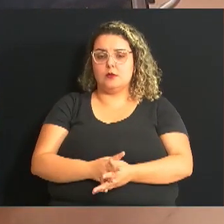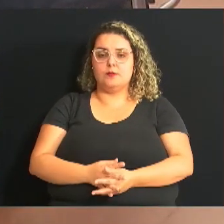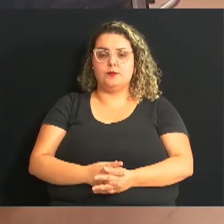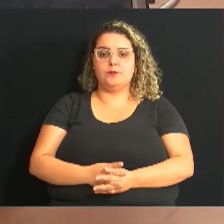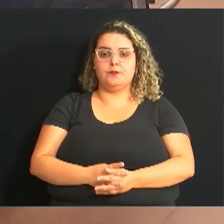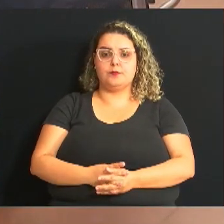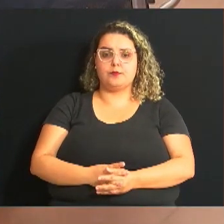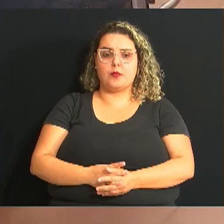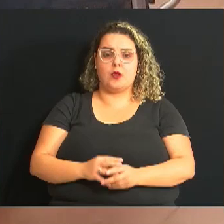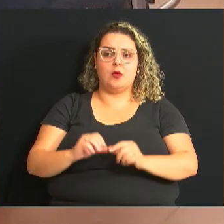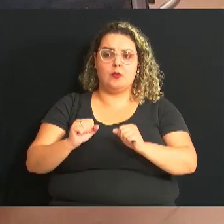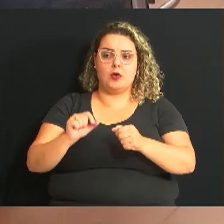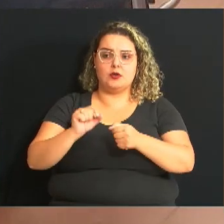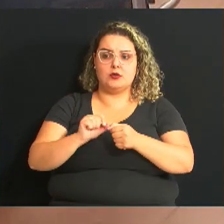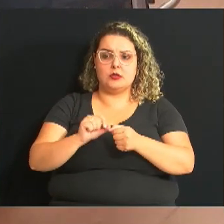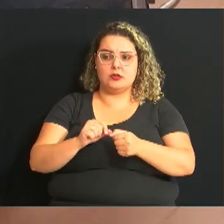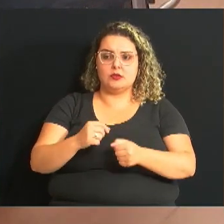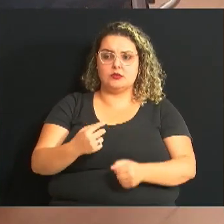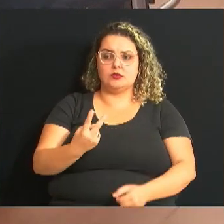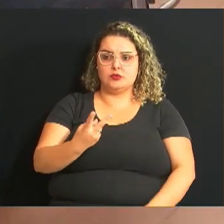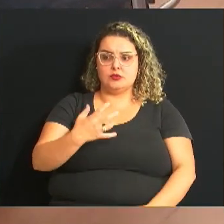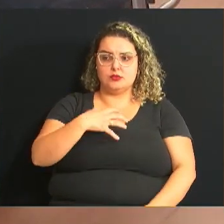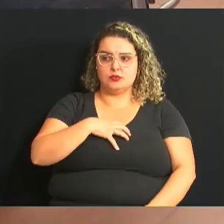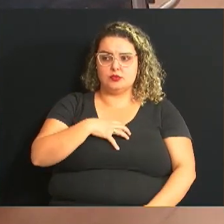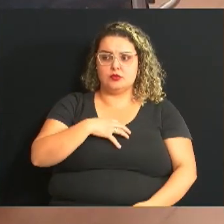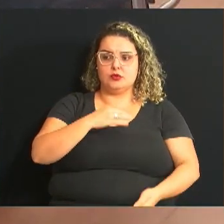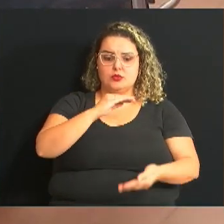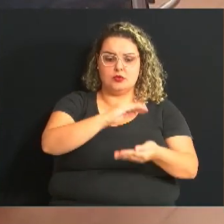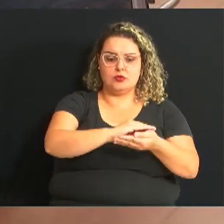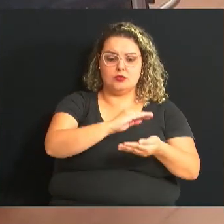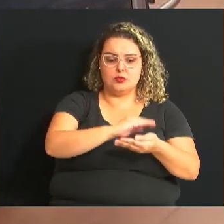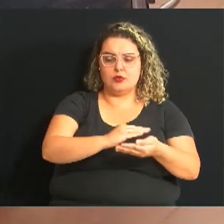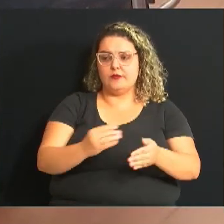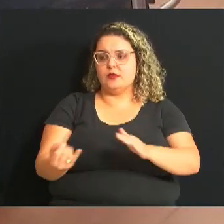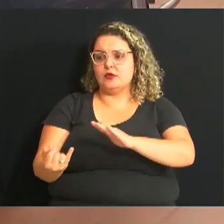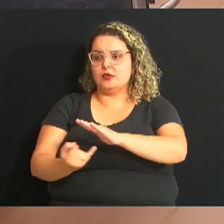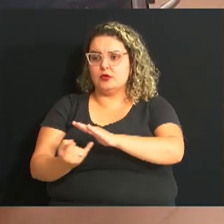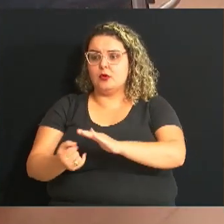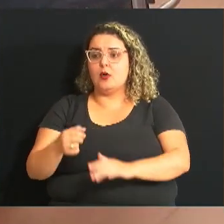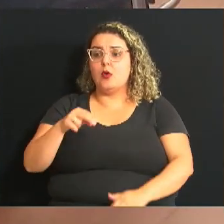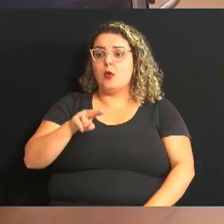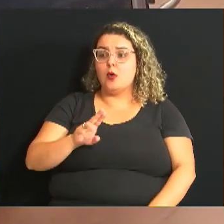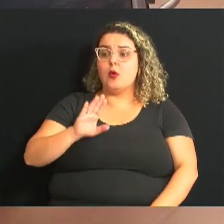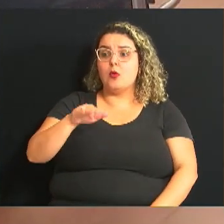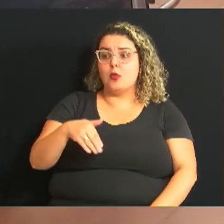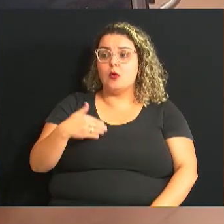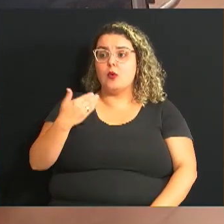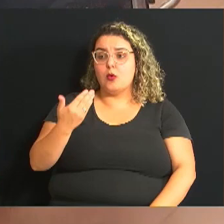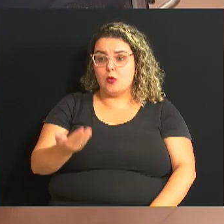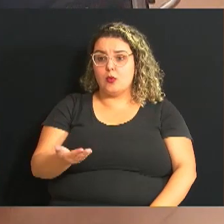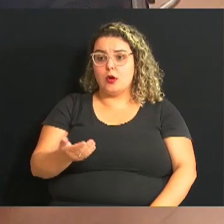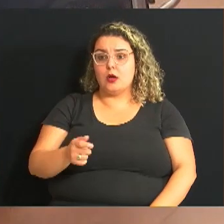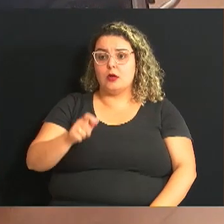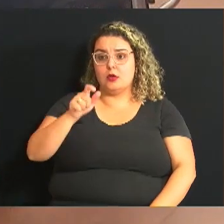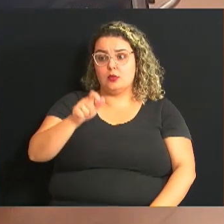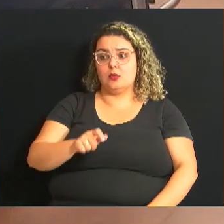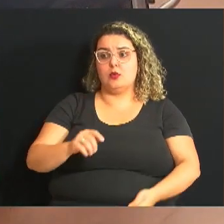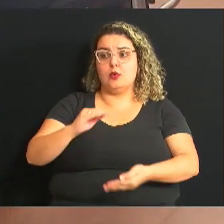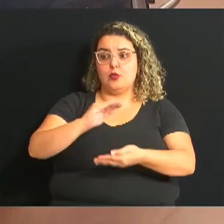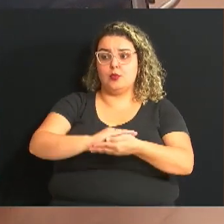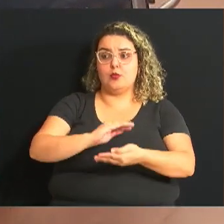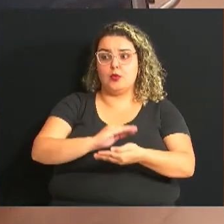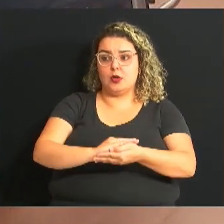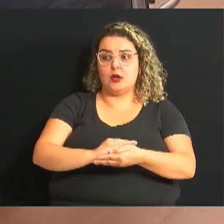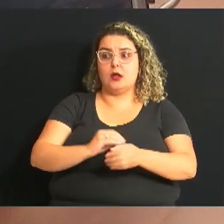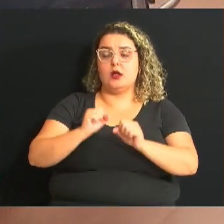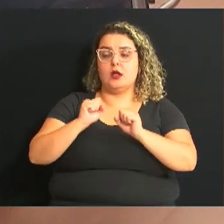Pode-se fazer das duas formas, para o fundo e para uma instituição específica, ou quando a pessoa destinar para o fundo, ela pode